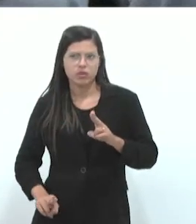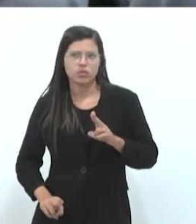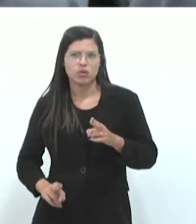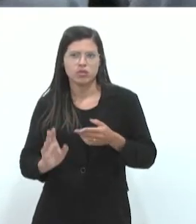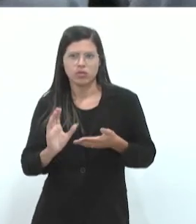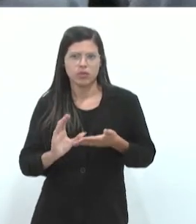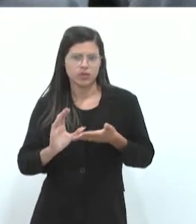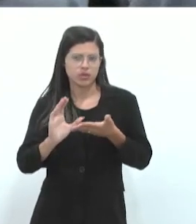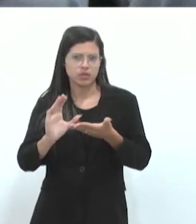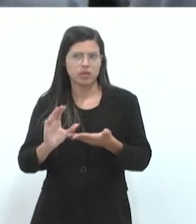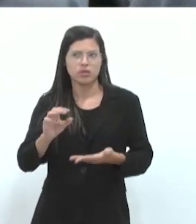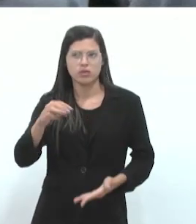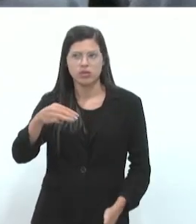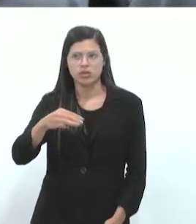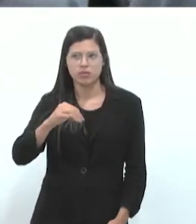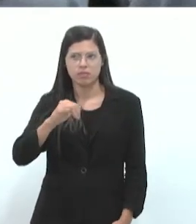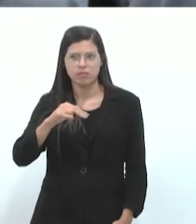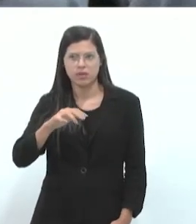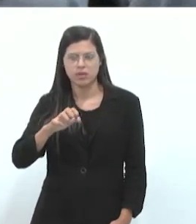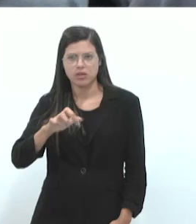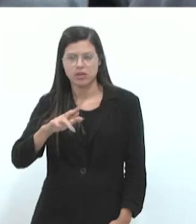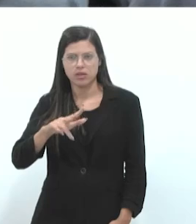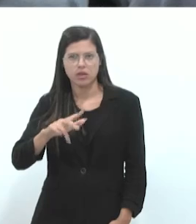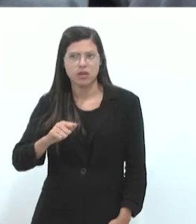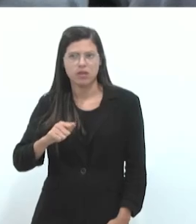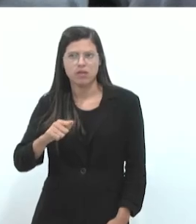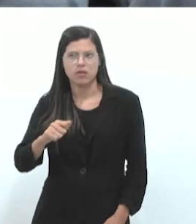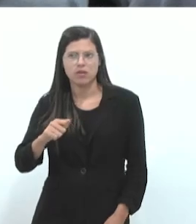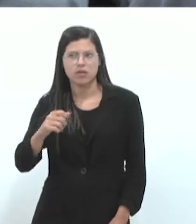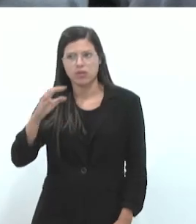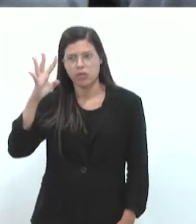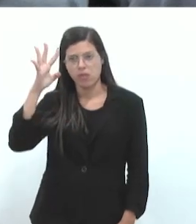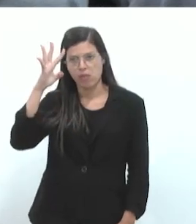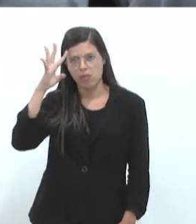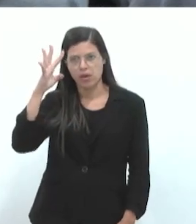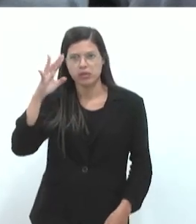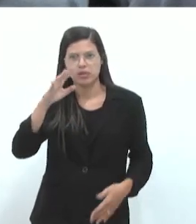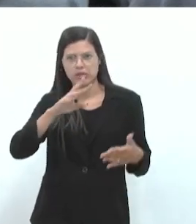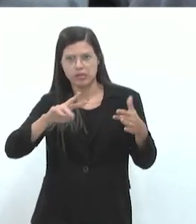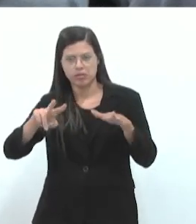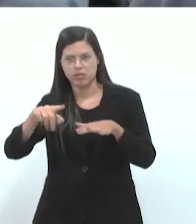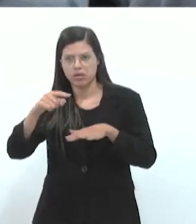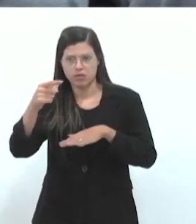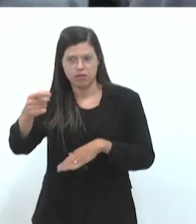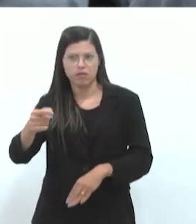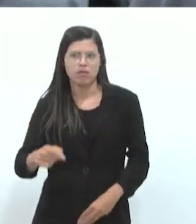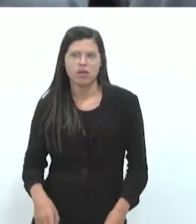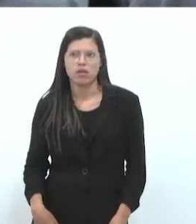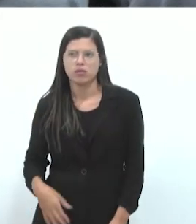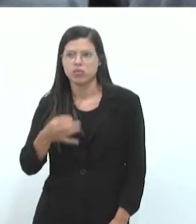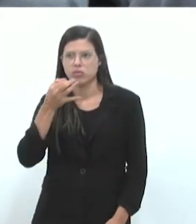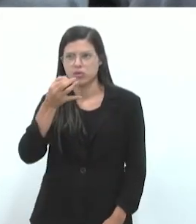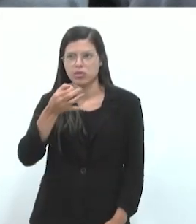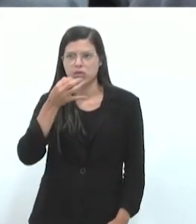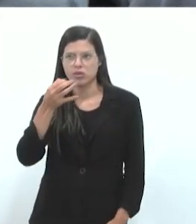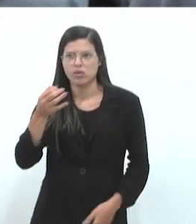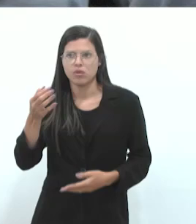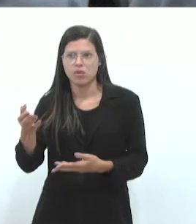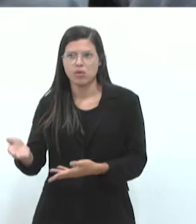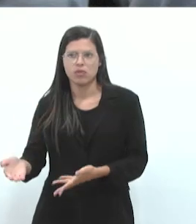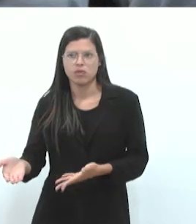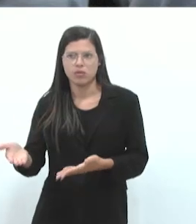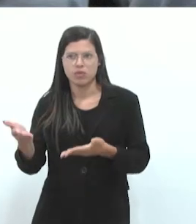ser na próxima quarta. Então, eu gostaria, só com sugestão, se for possível, em vez de convidar